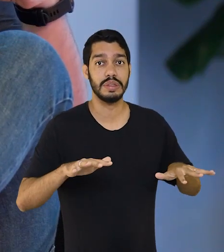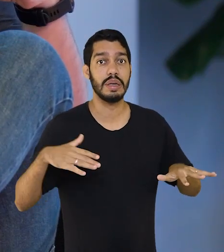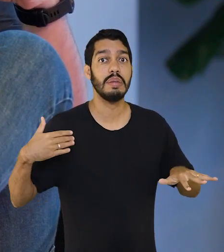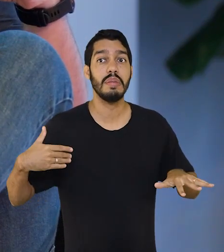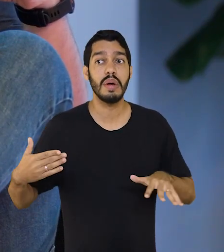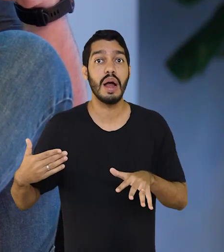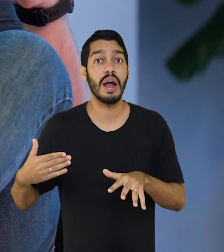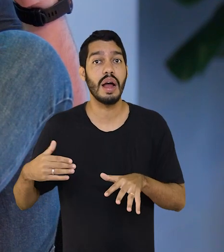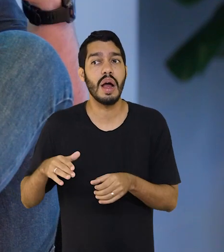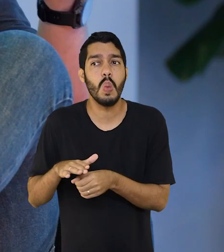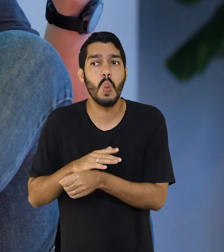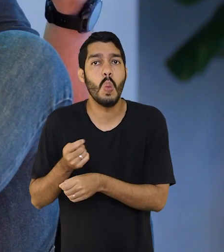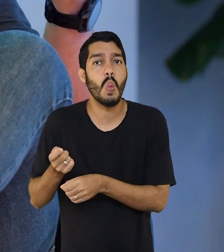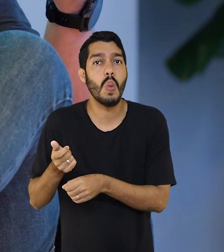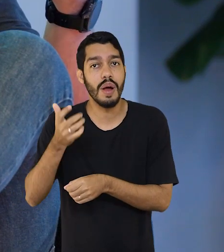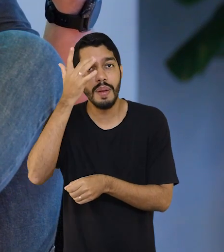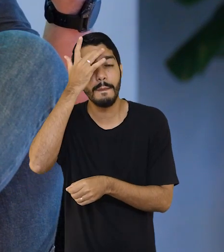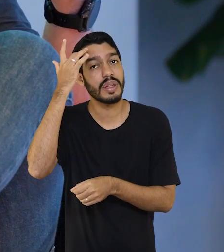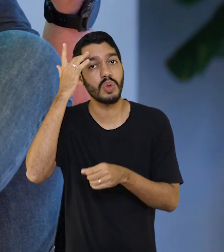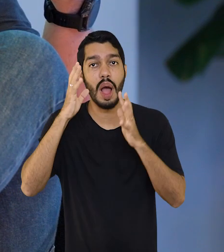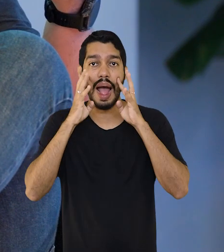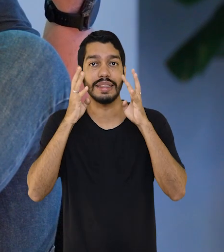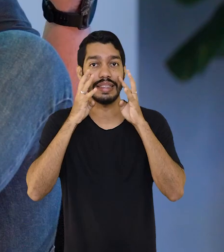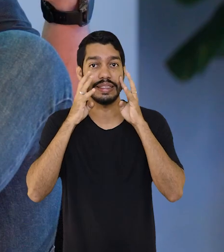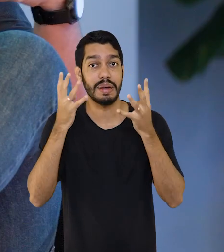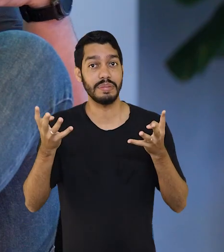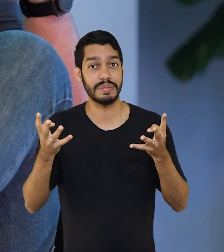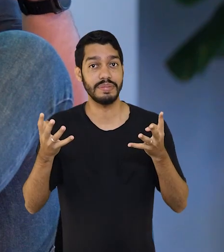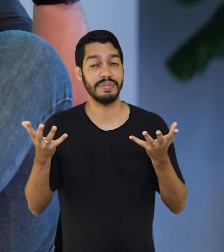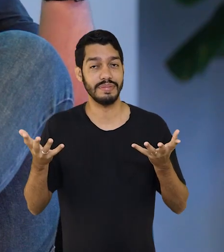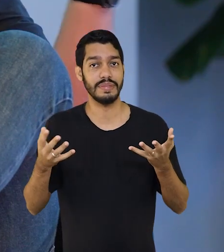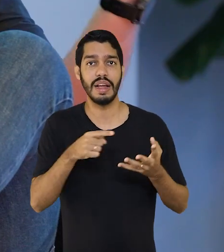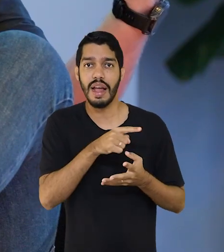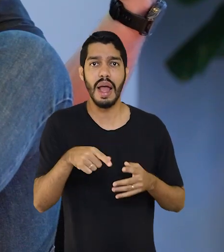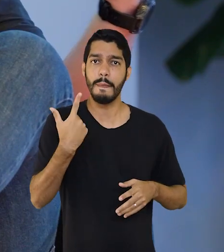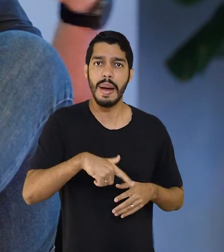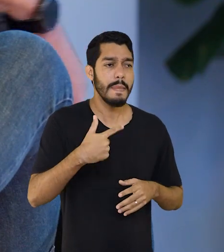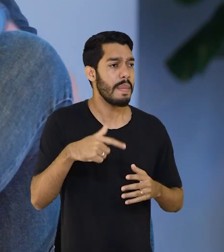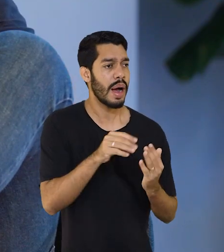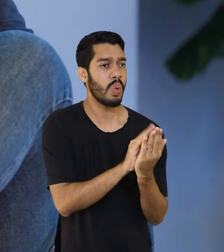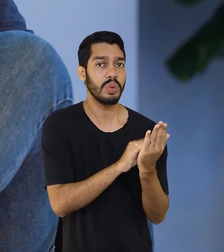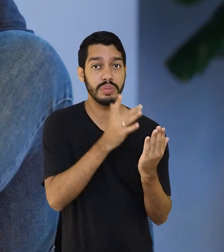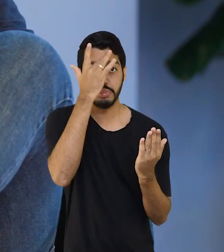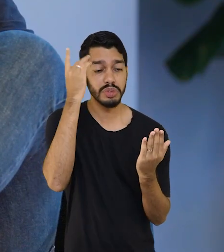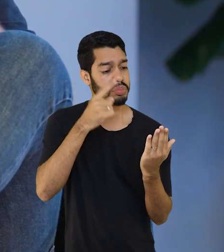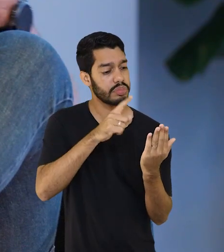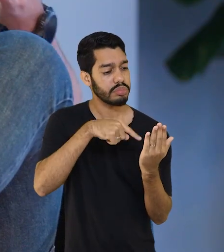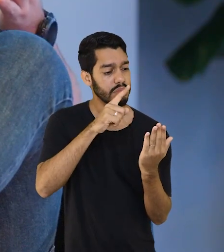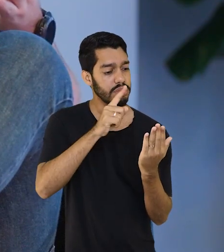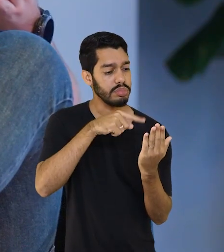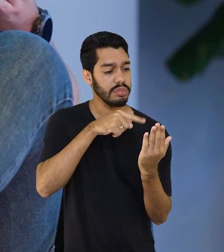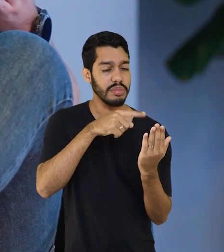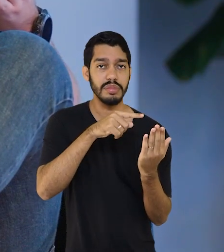cada vez mais escasso? A atenção das pessoas. Né? Porque, cara, se tem cada vez mais conteúdo competindo pelo seu tempo, porque